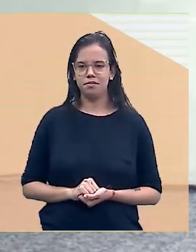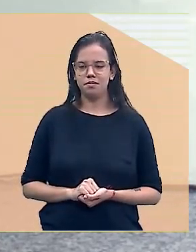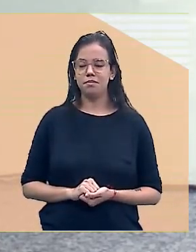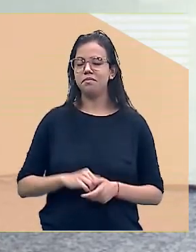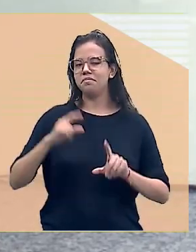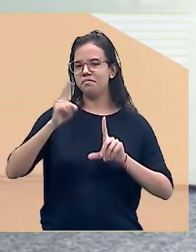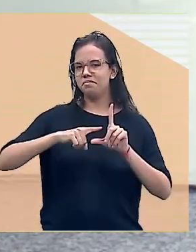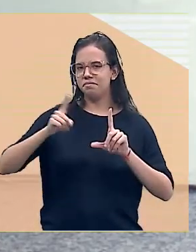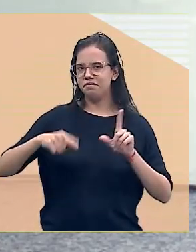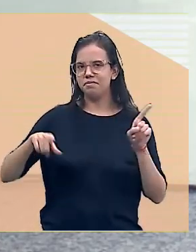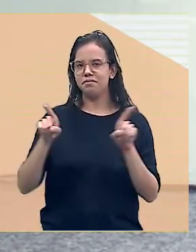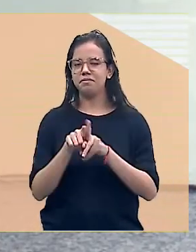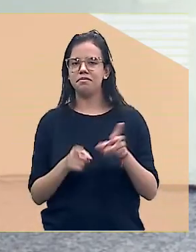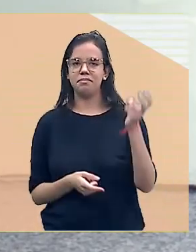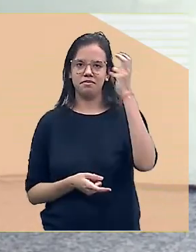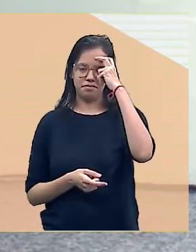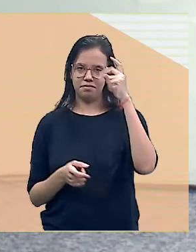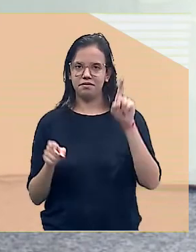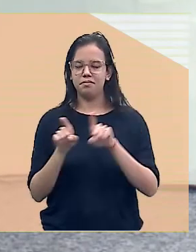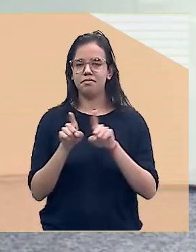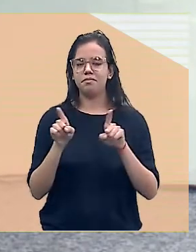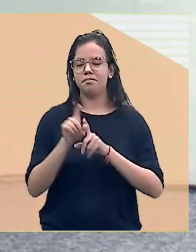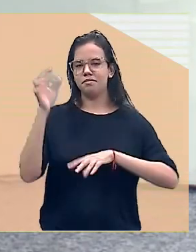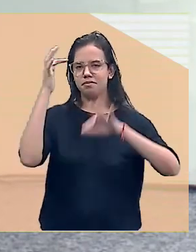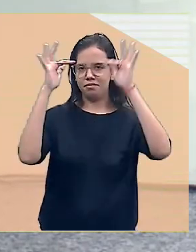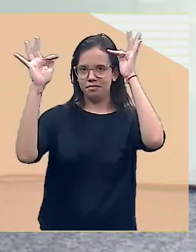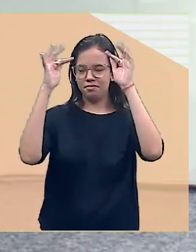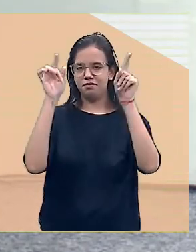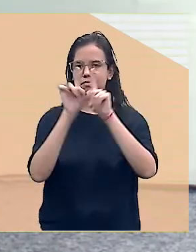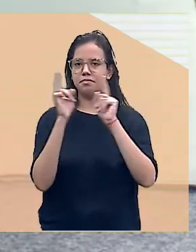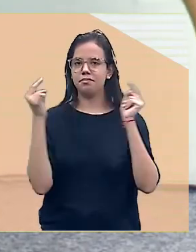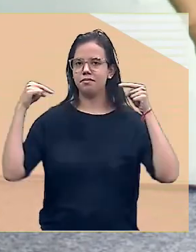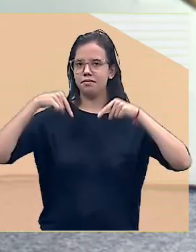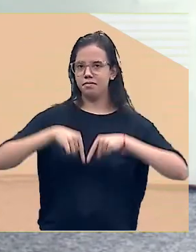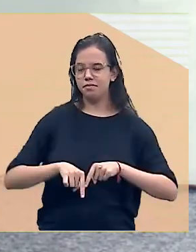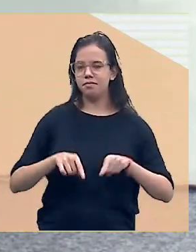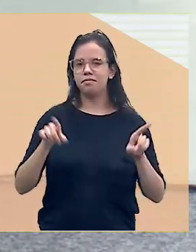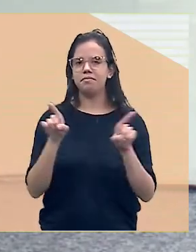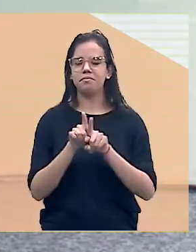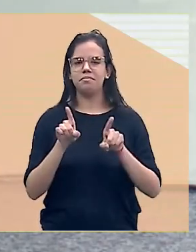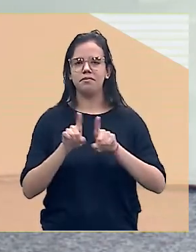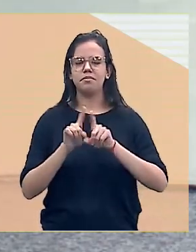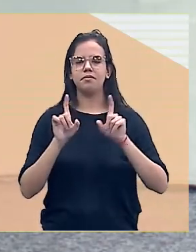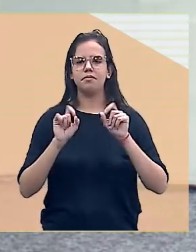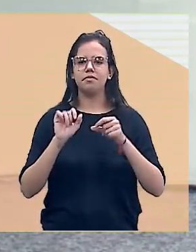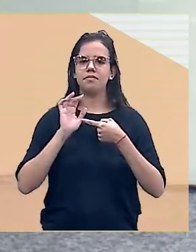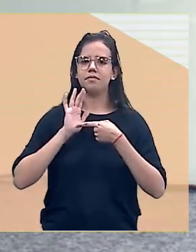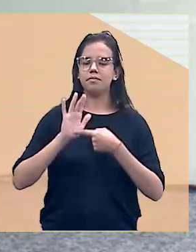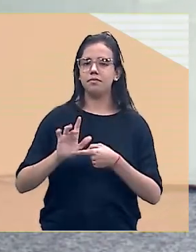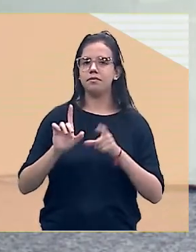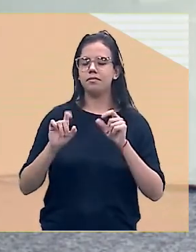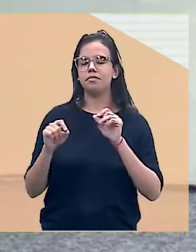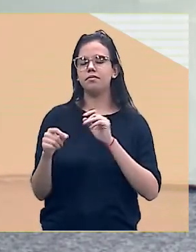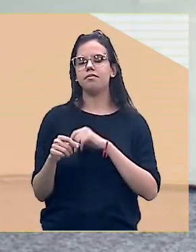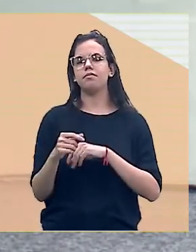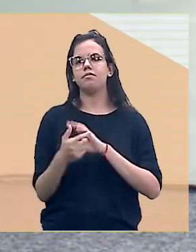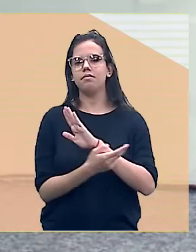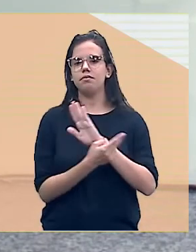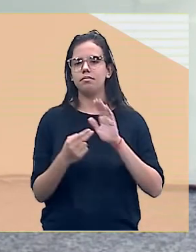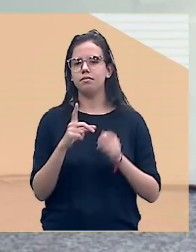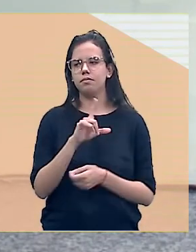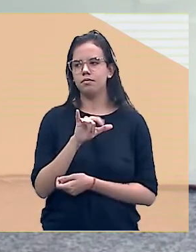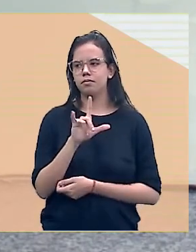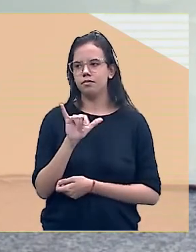estatísticos culturais filosóficos antropológicos inclusive você trouxe aí a Lilian deixa eu ver